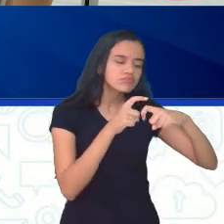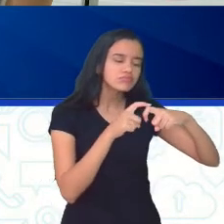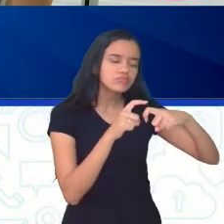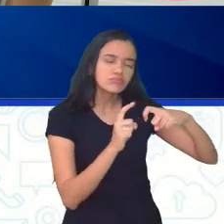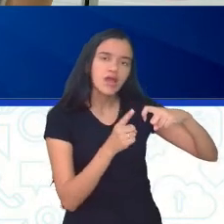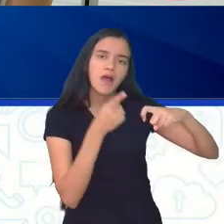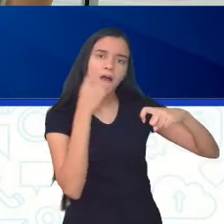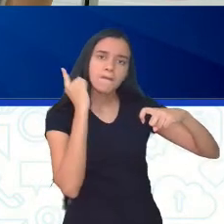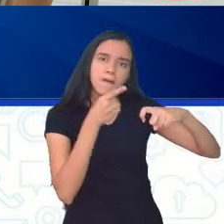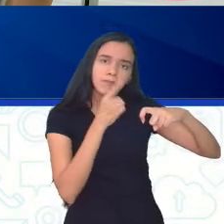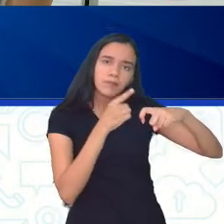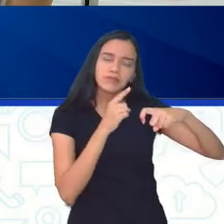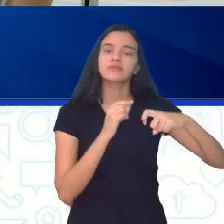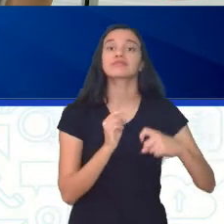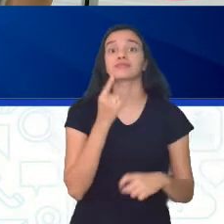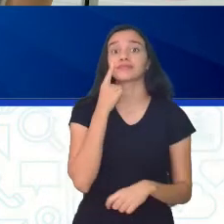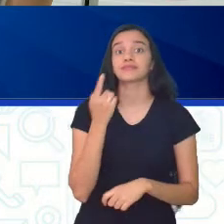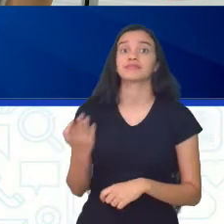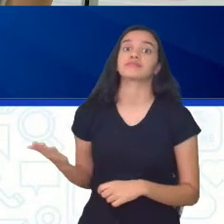esse toque.